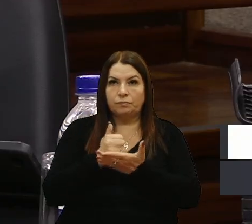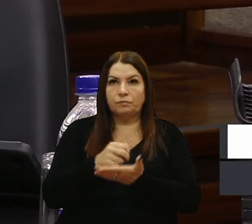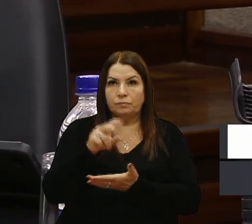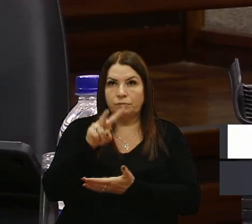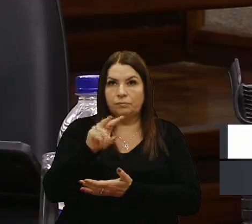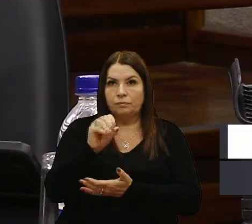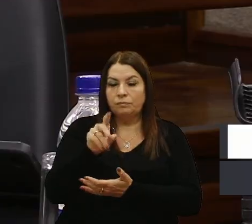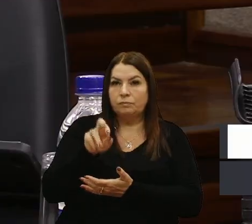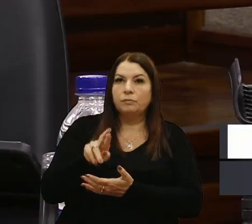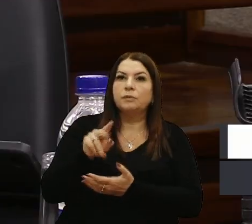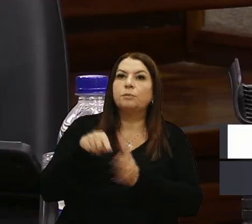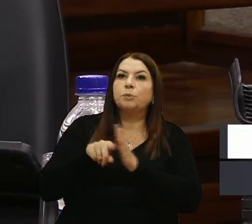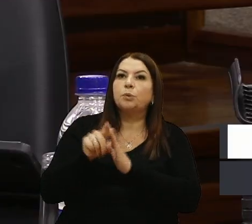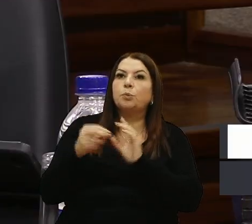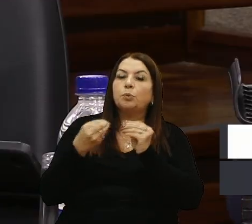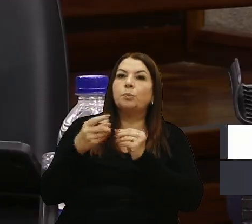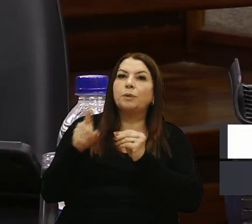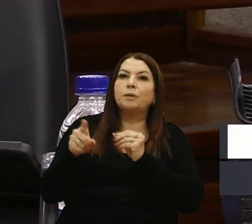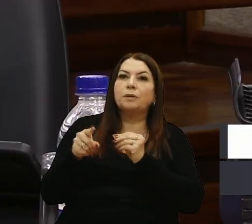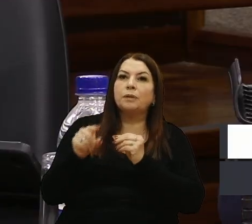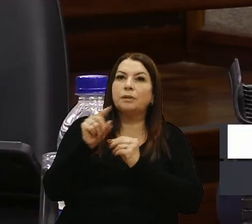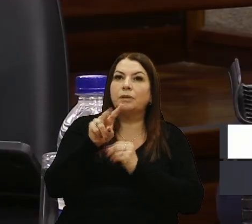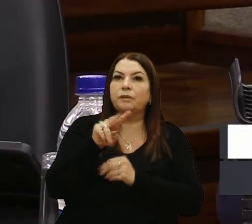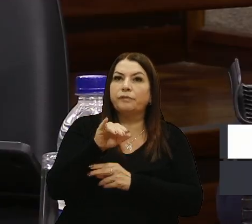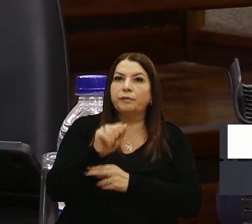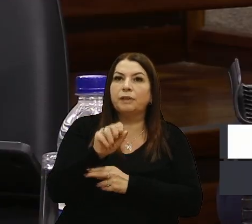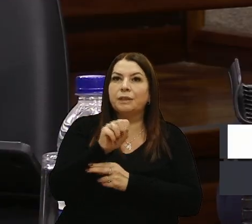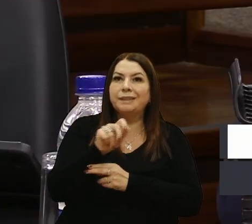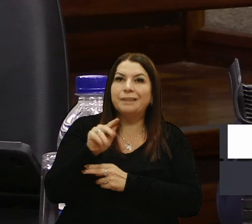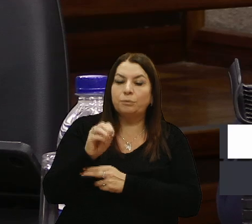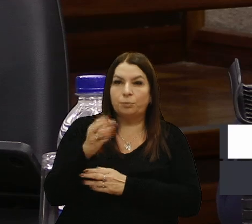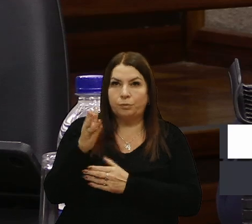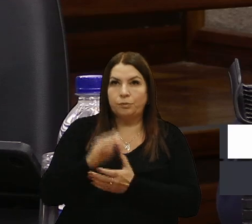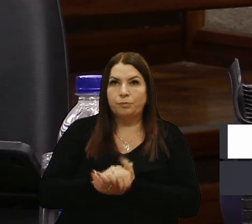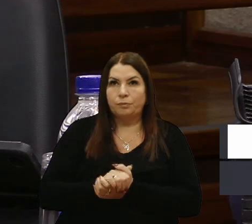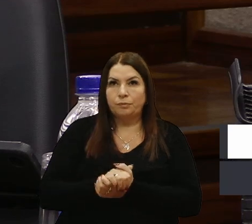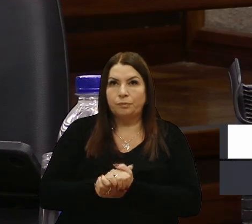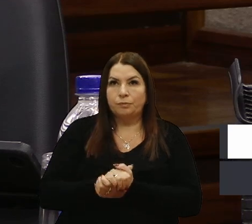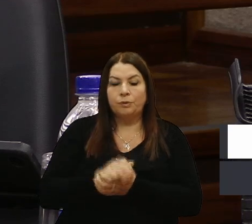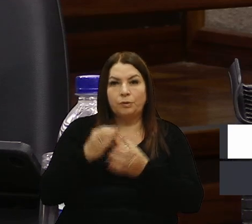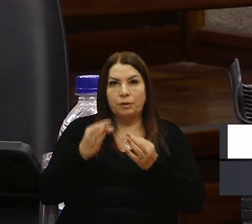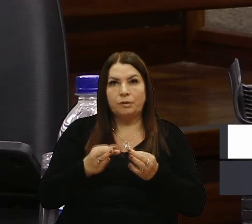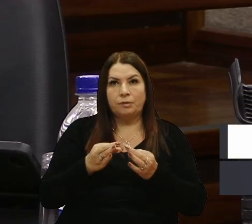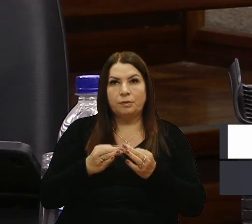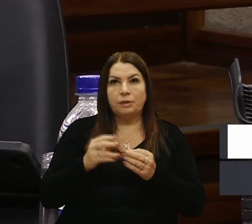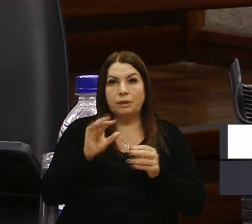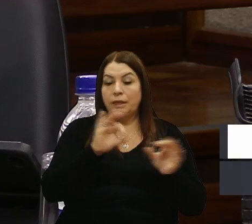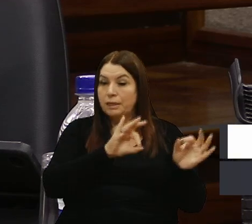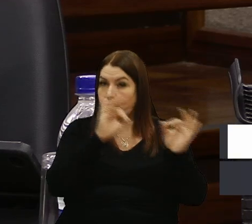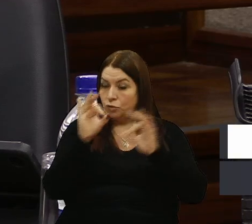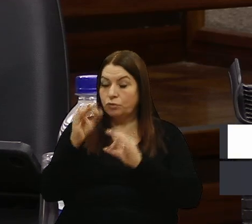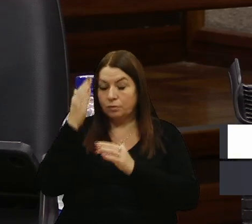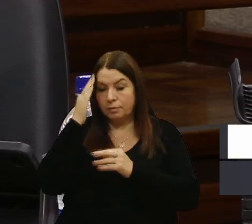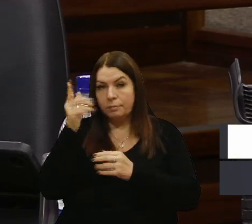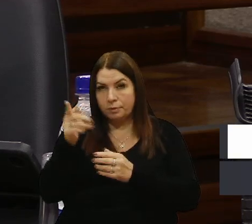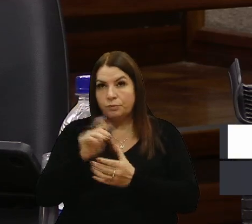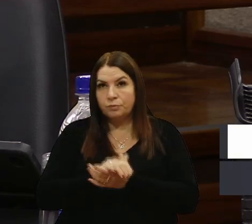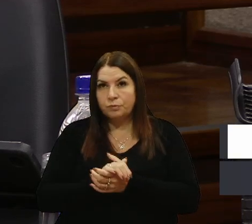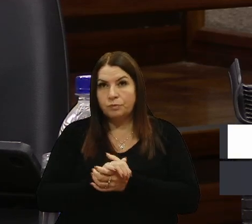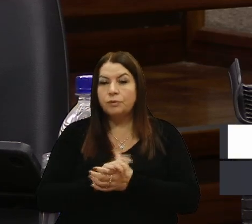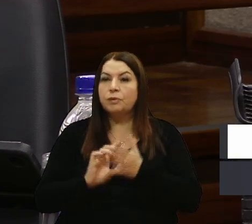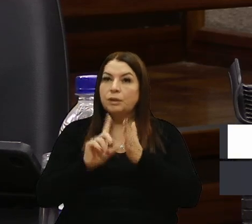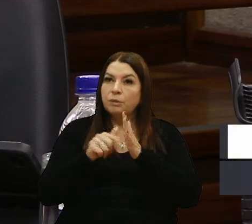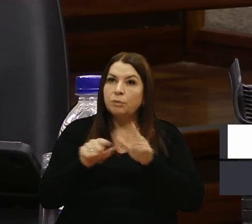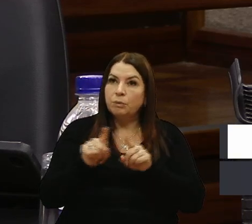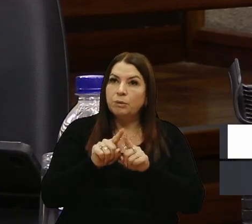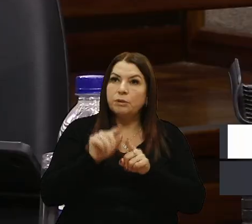Volmir e perguntar para ele como que estava a situação da Vila Sapo. Com certeza ele está assistindo e ele sabe disso. E,